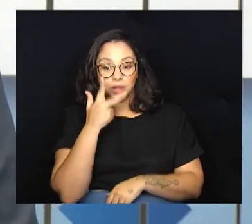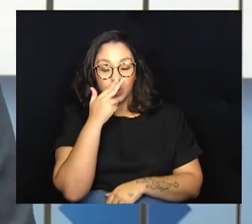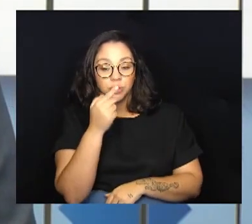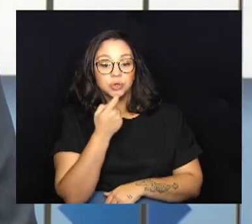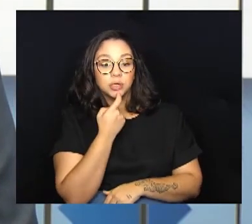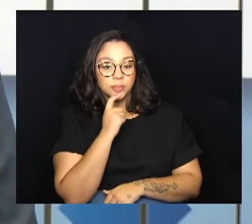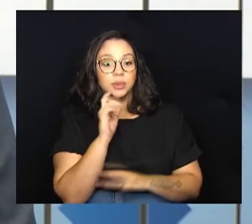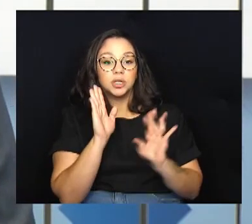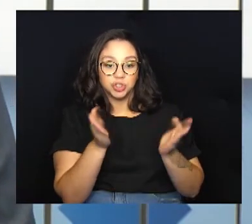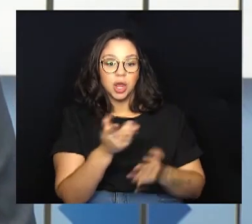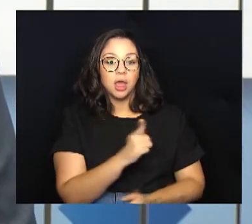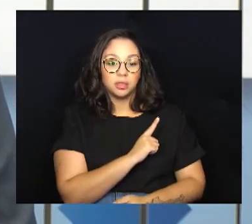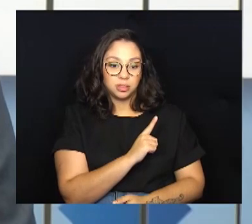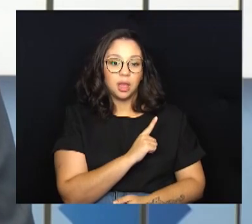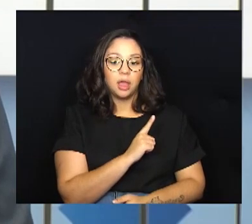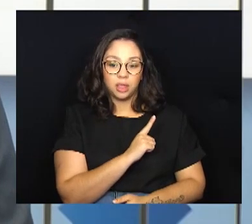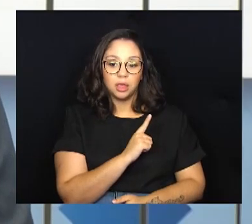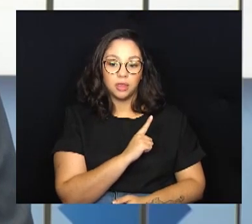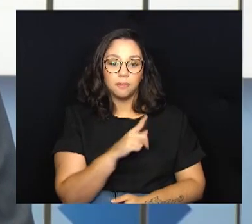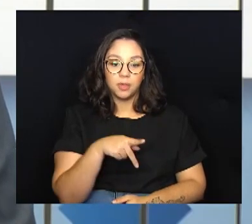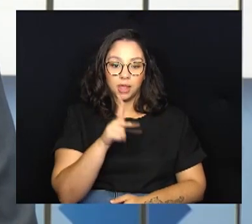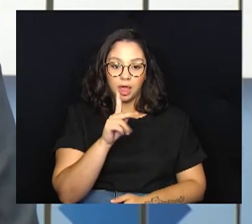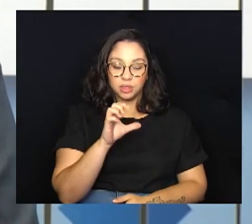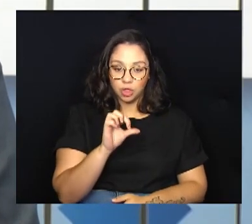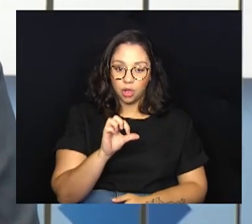de recuperação. Essa pessoa passa por